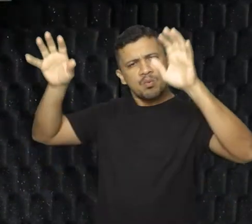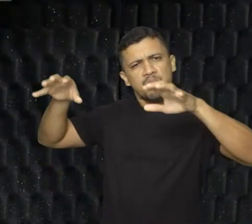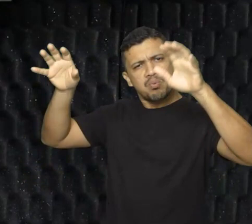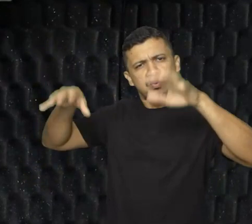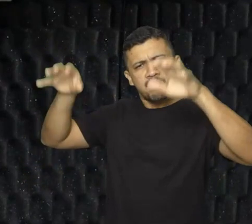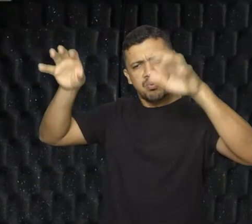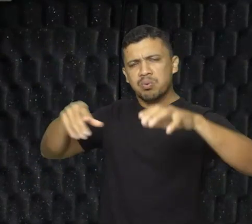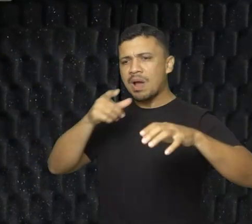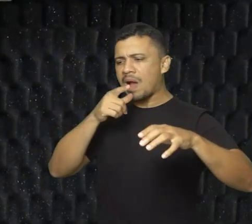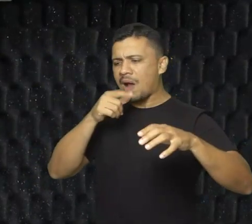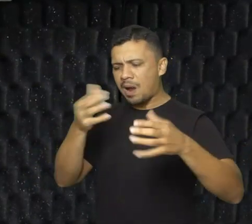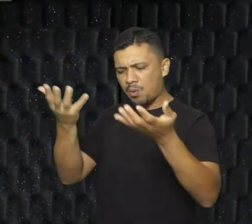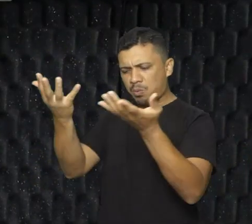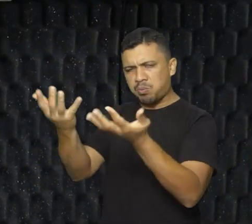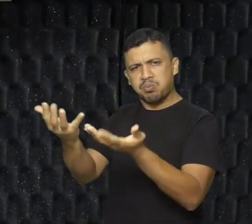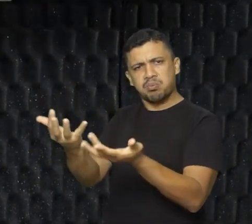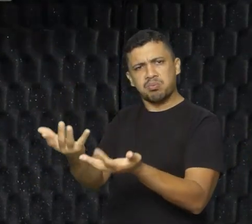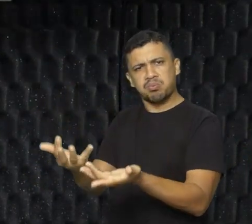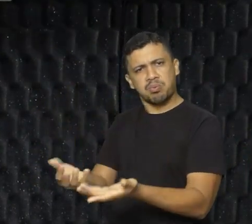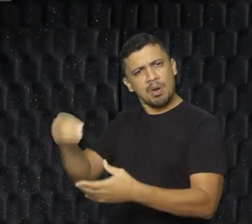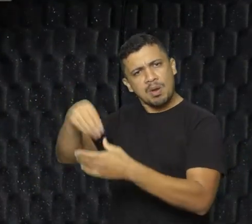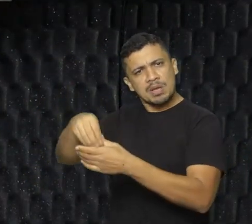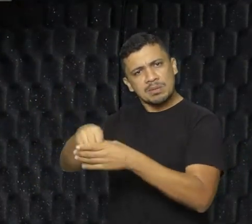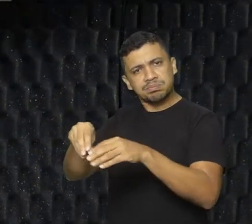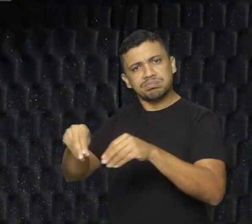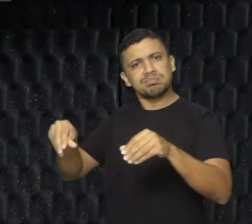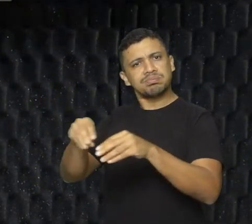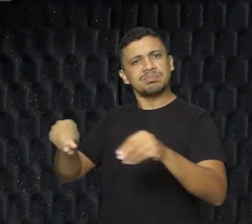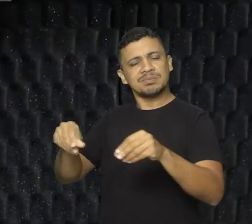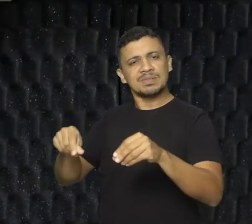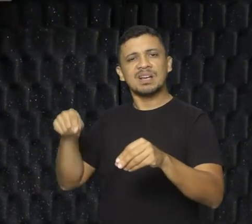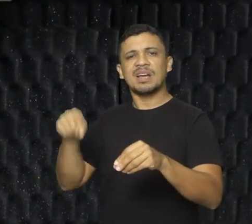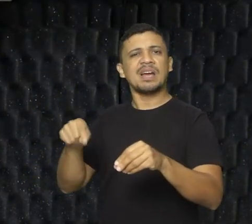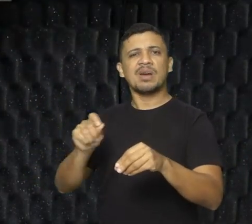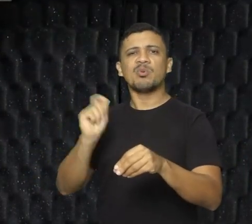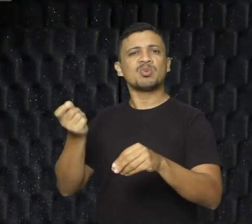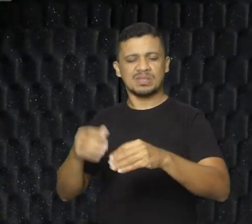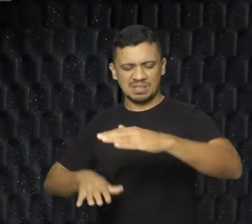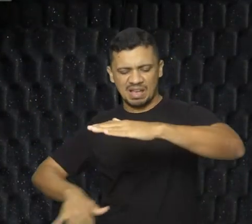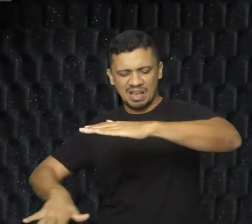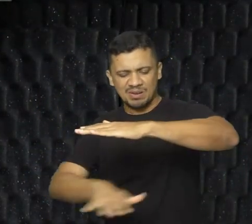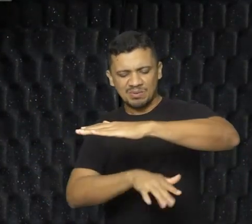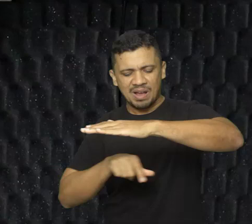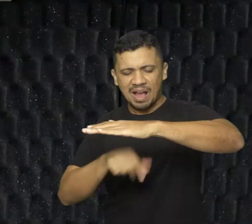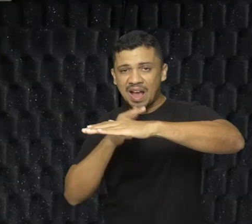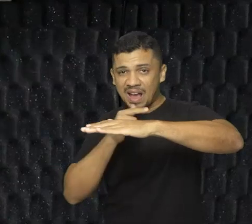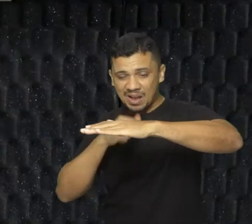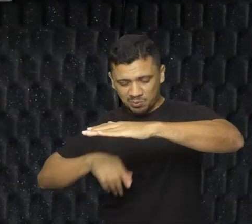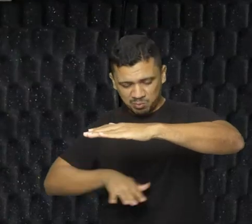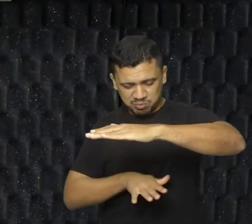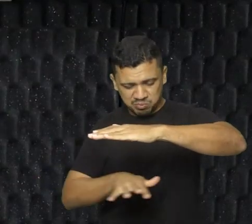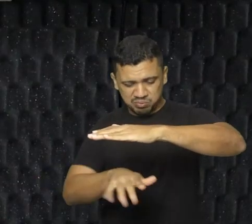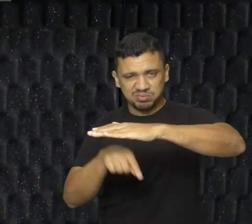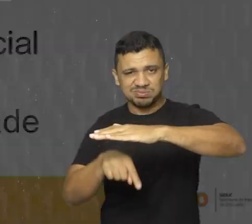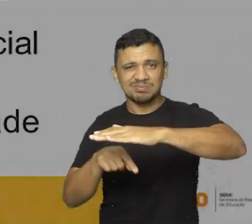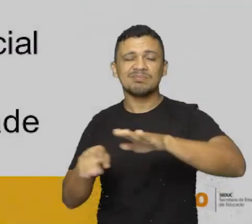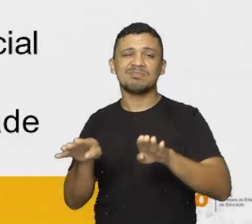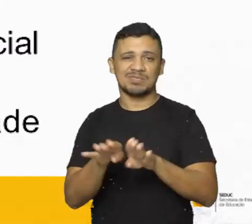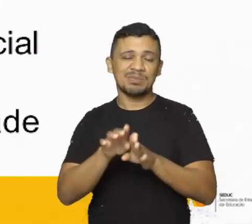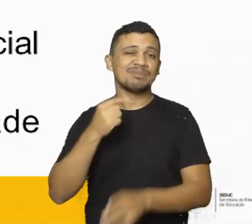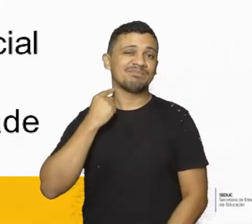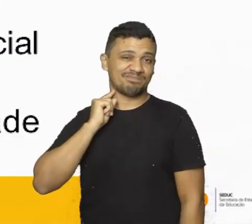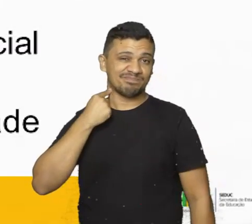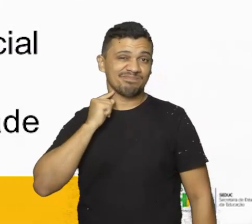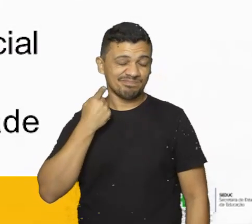e a percolação no solo. O resultado é a contaminação dos lençóis freáticos. Então, o subsolo também